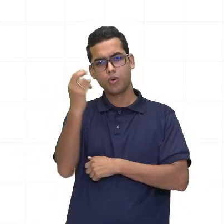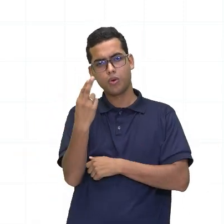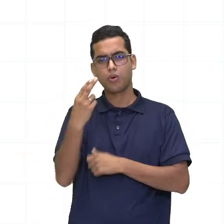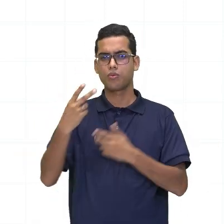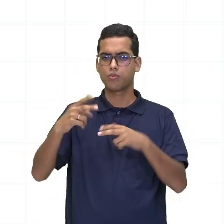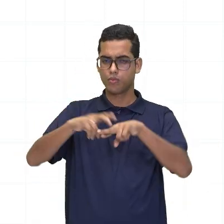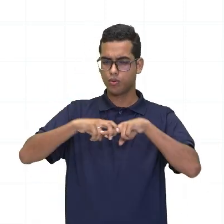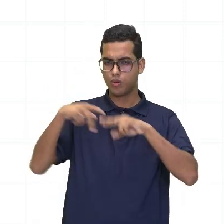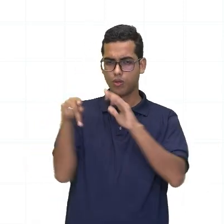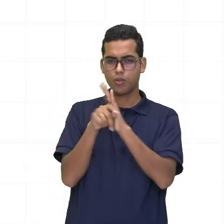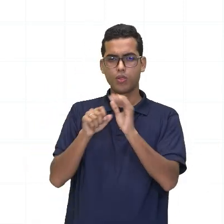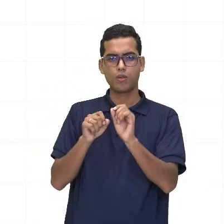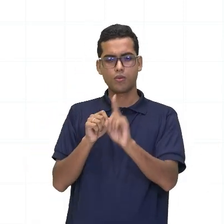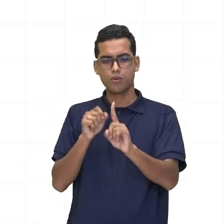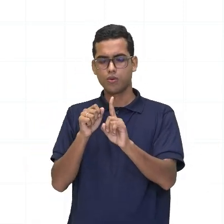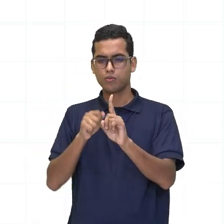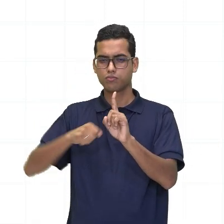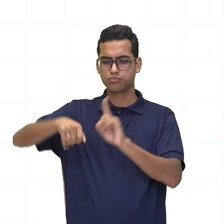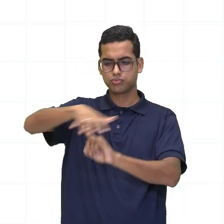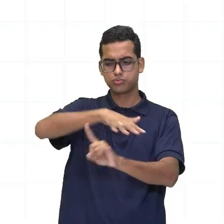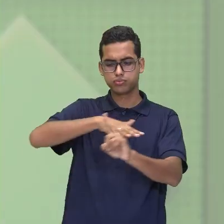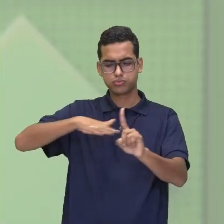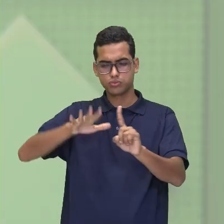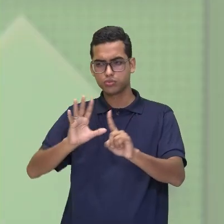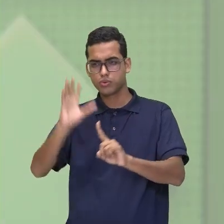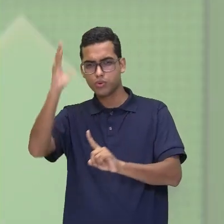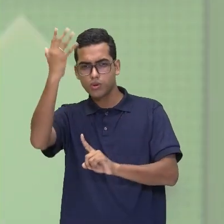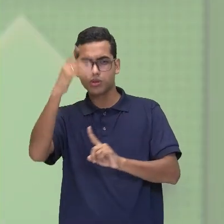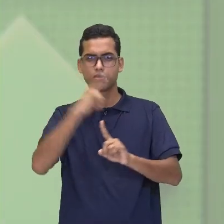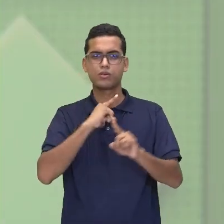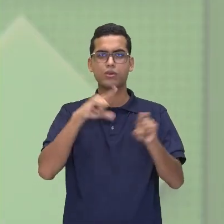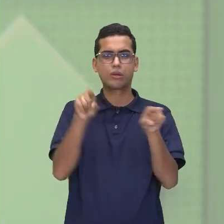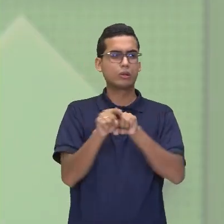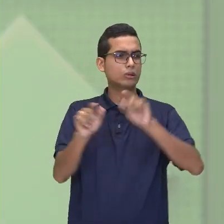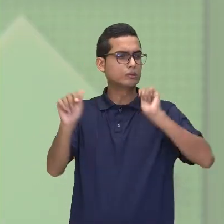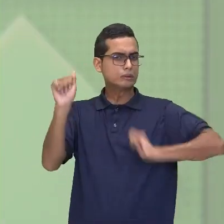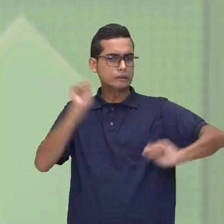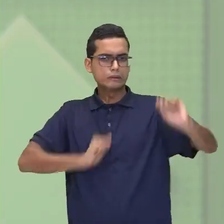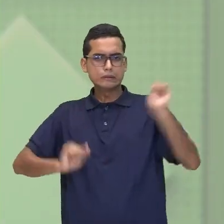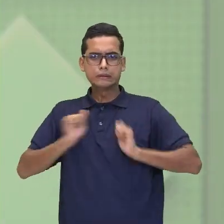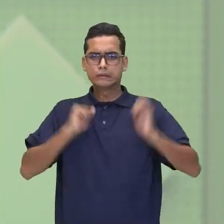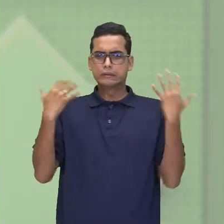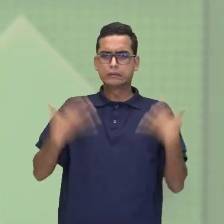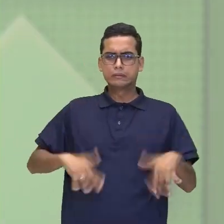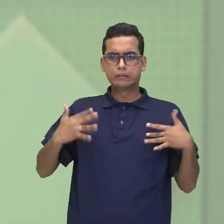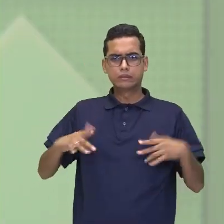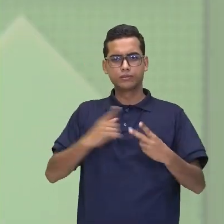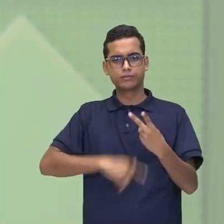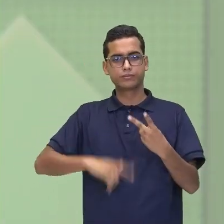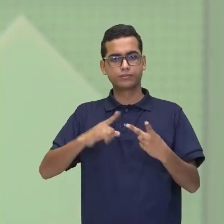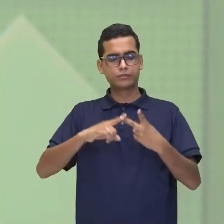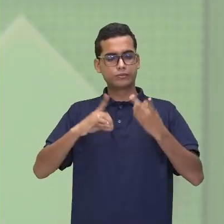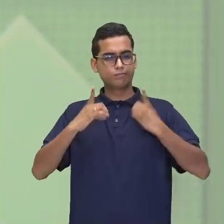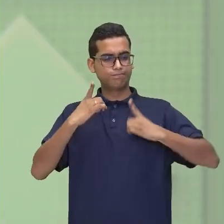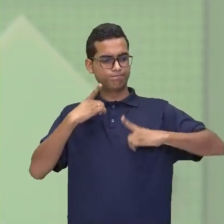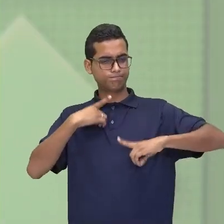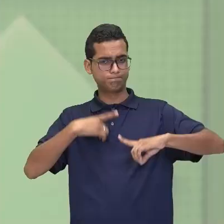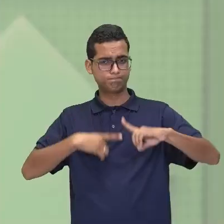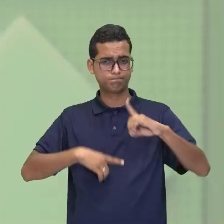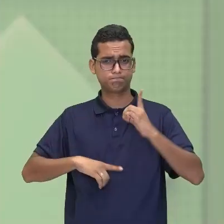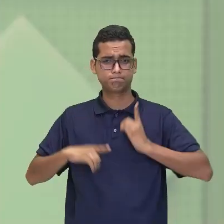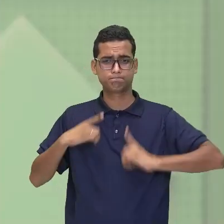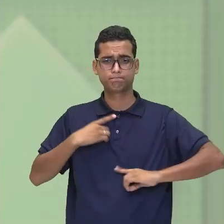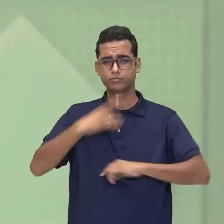aí leva uma pessoa a ter alguns quadros de ansiedade, de depressão, isso significa que a pessoa